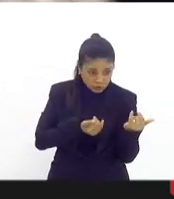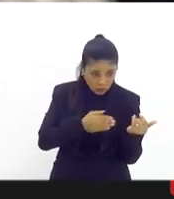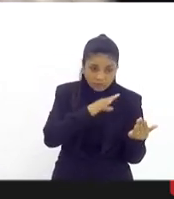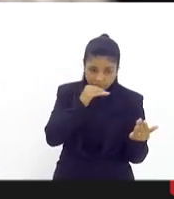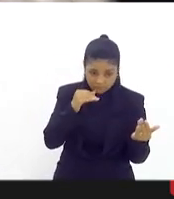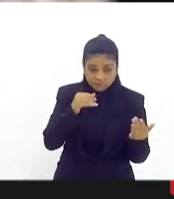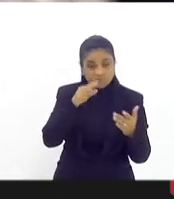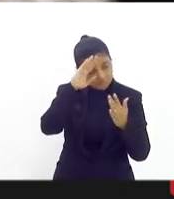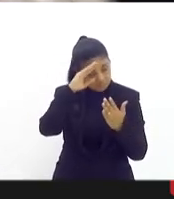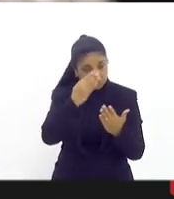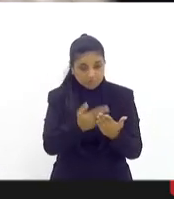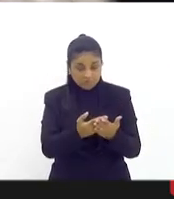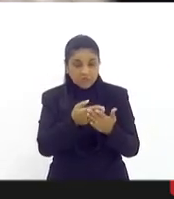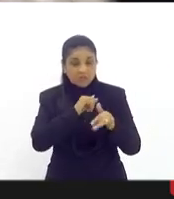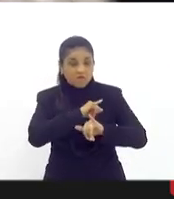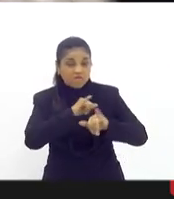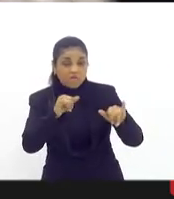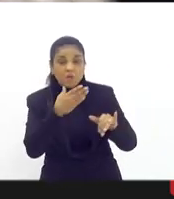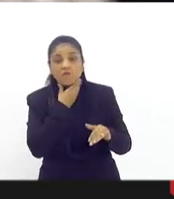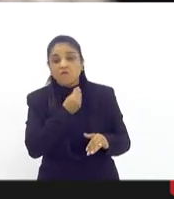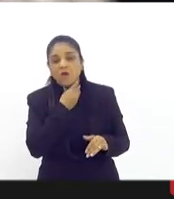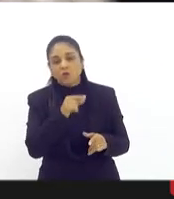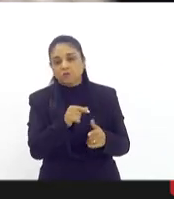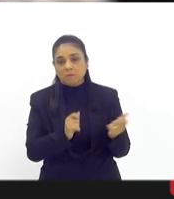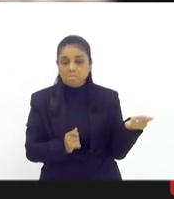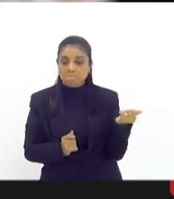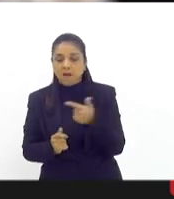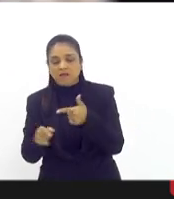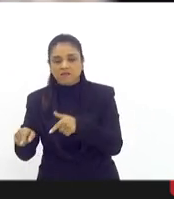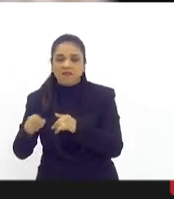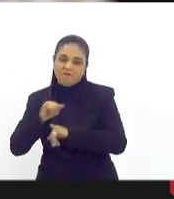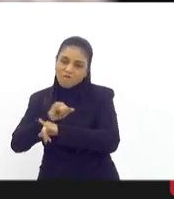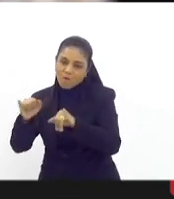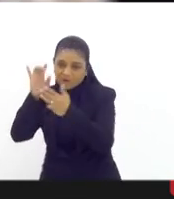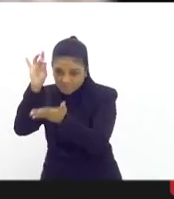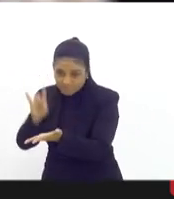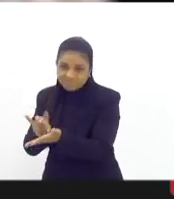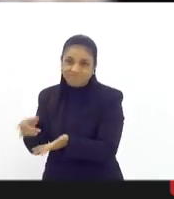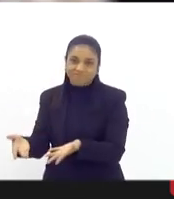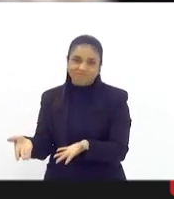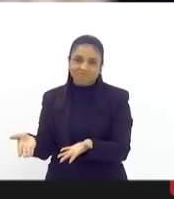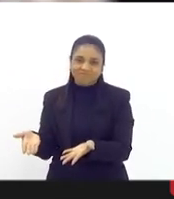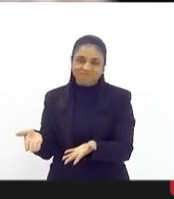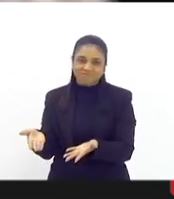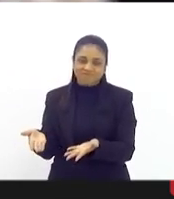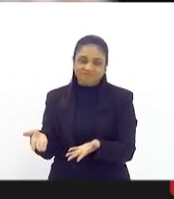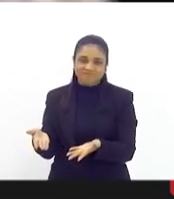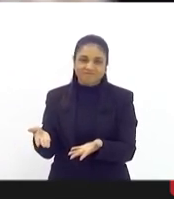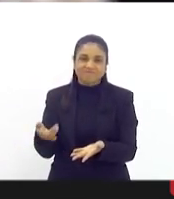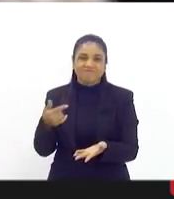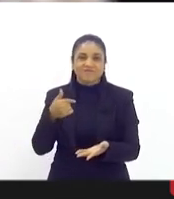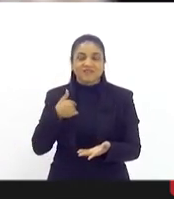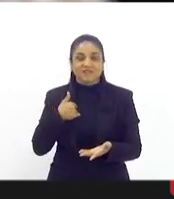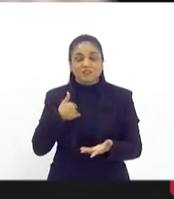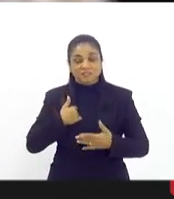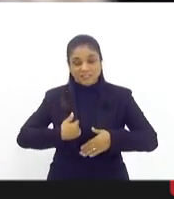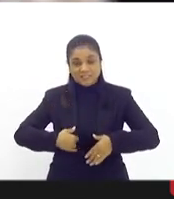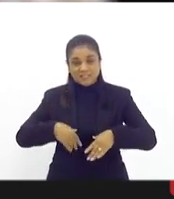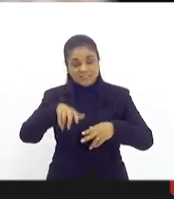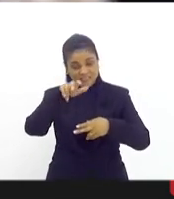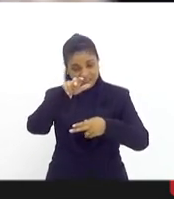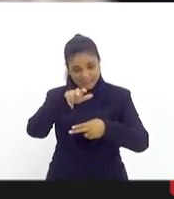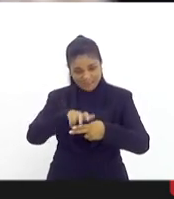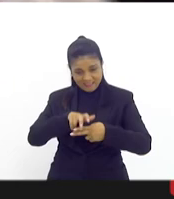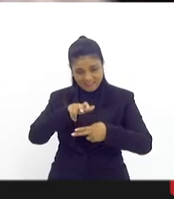absurda, uma coisa realmente alarmante. Saber diferenciar, e é bizarro, porque a gente fala isso no conforto das nossas poltronas que custam